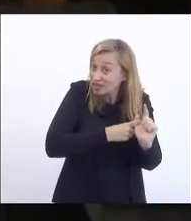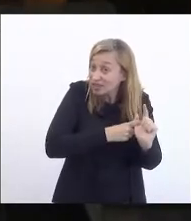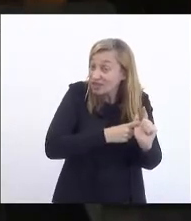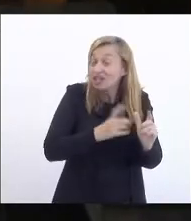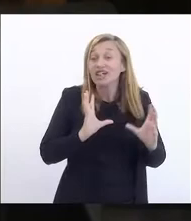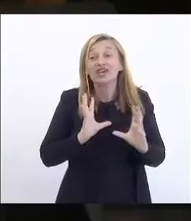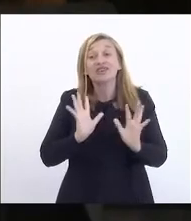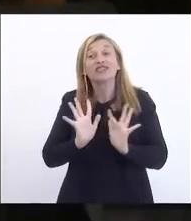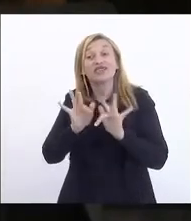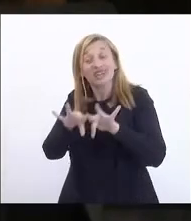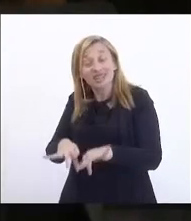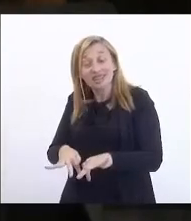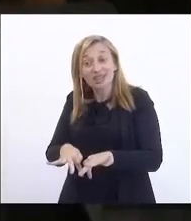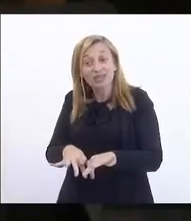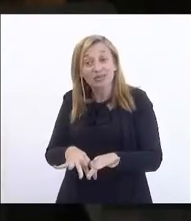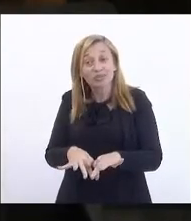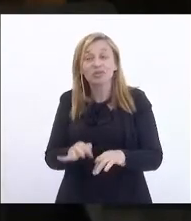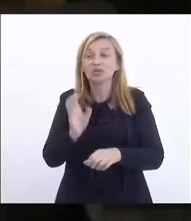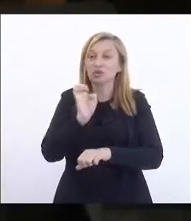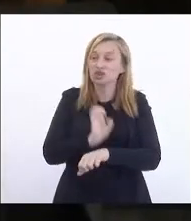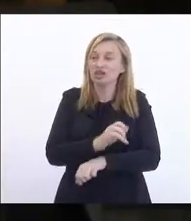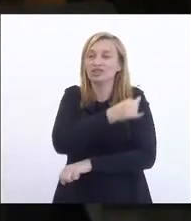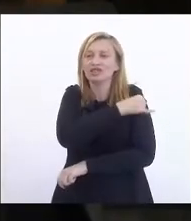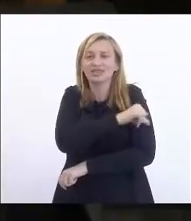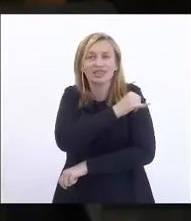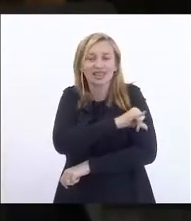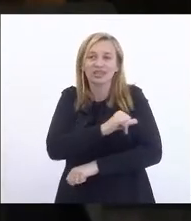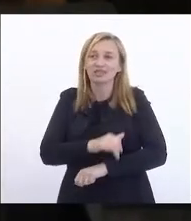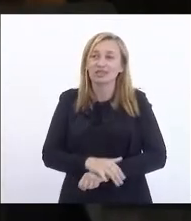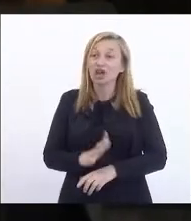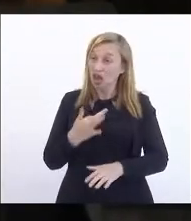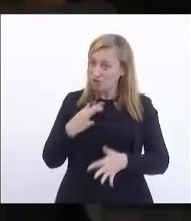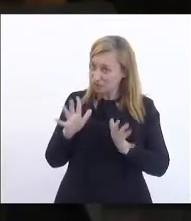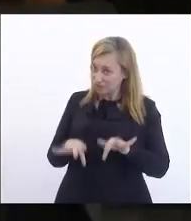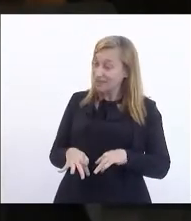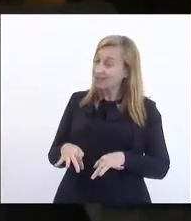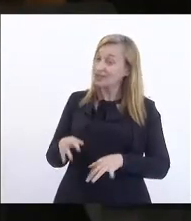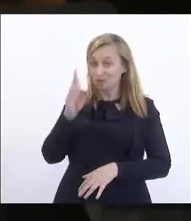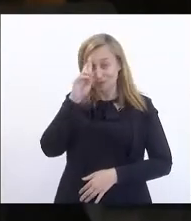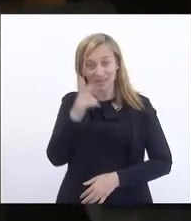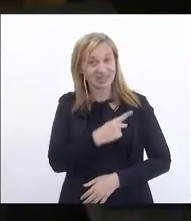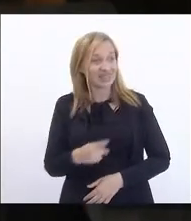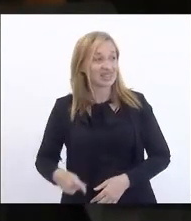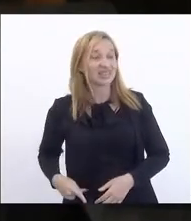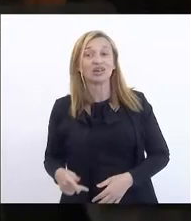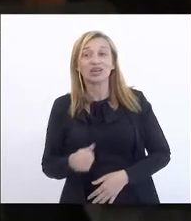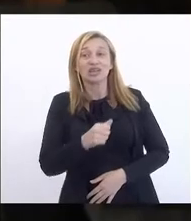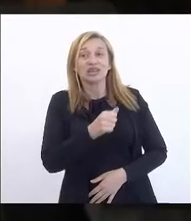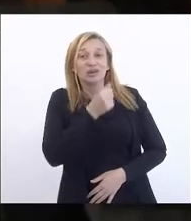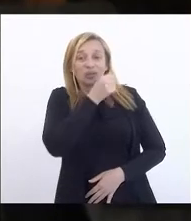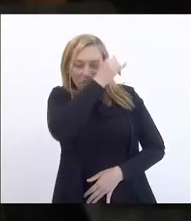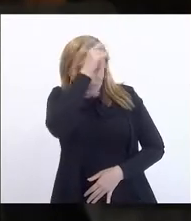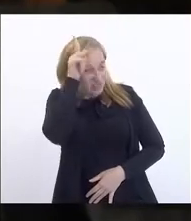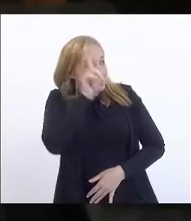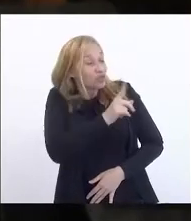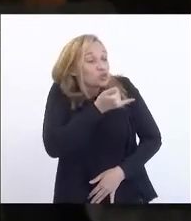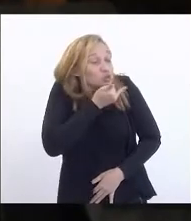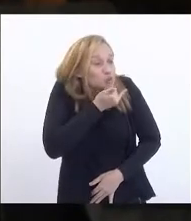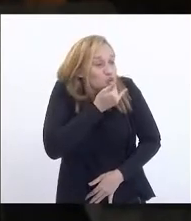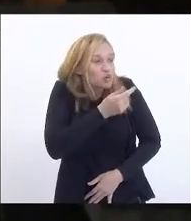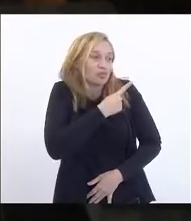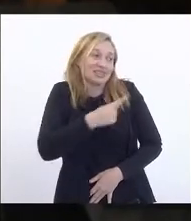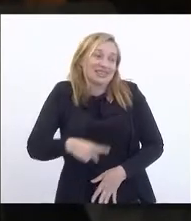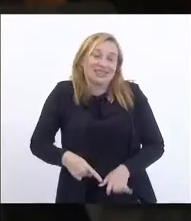concluímos que o Estado do Rio de Janeiro, e vamos concluir, senhor prefeito, senhor prefeito, não, desculpe, senhor